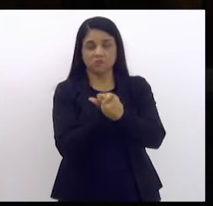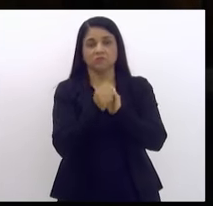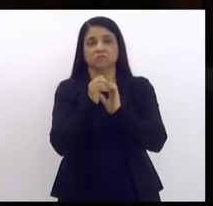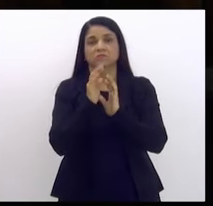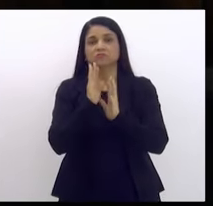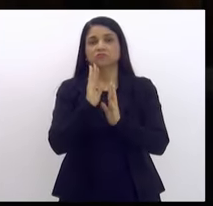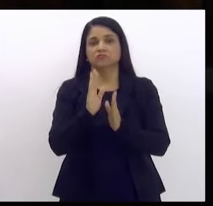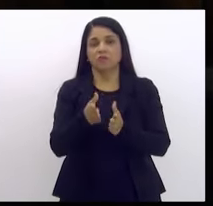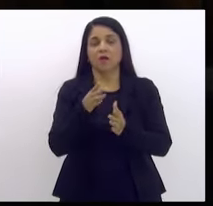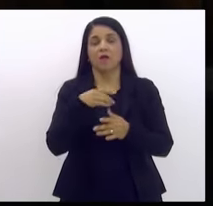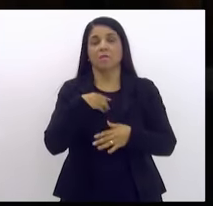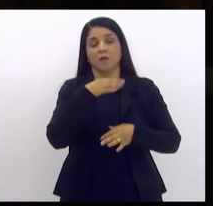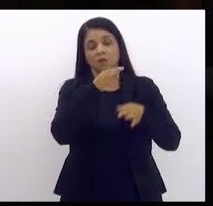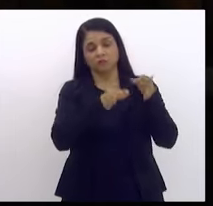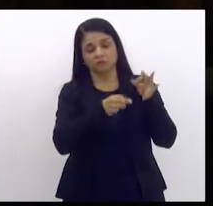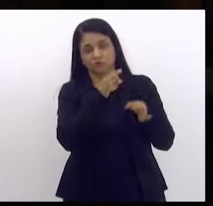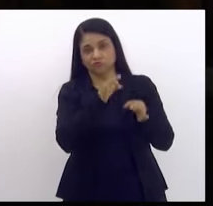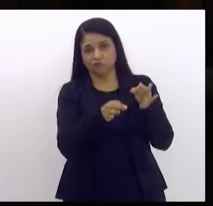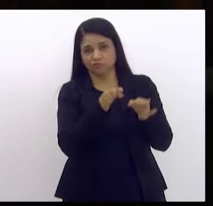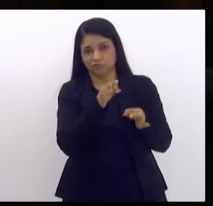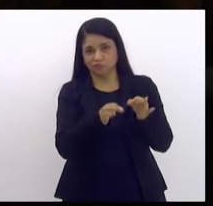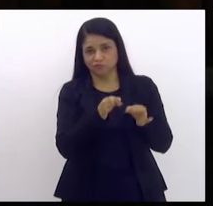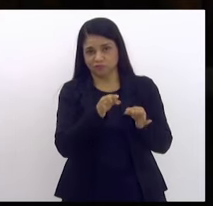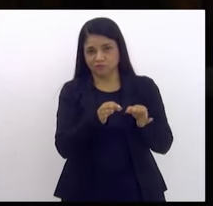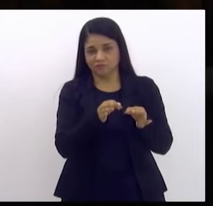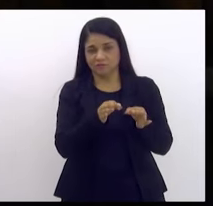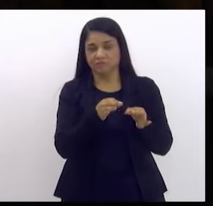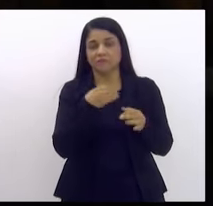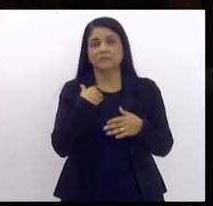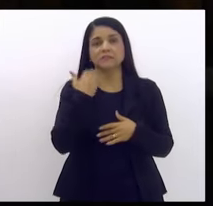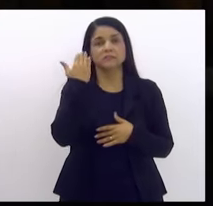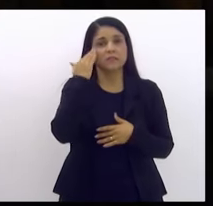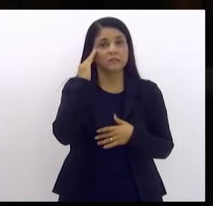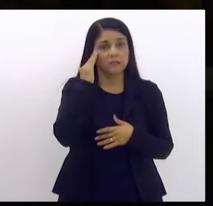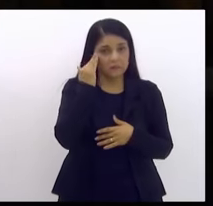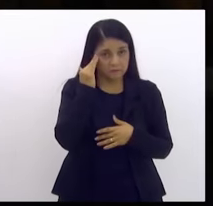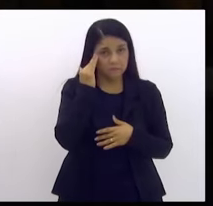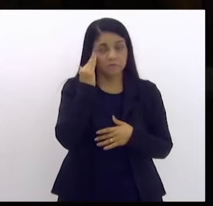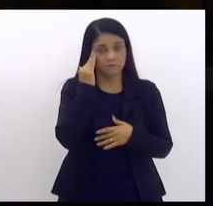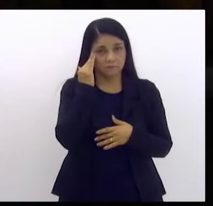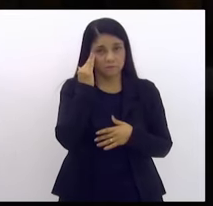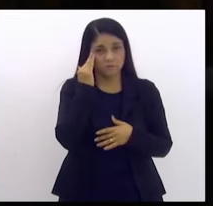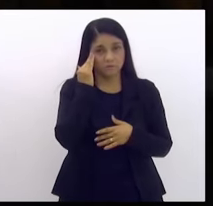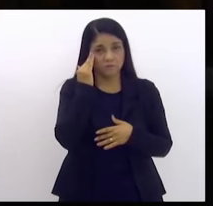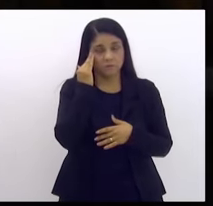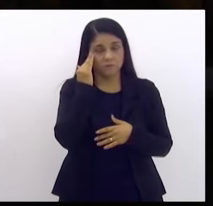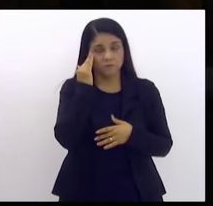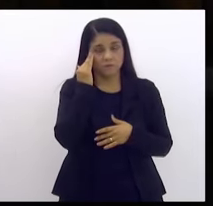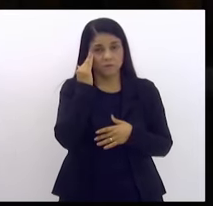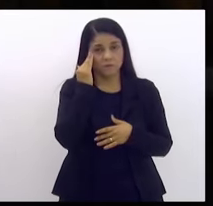inclusive pela Justiça, porque já há entendimento judicial no